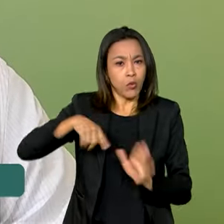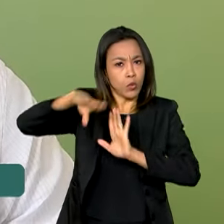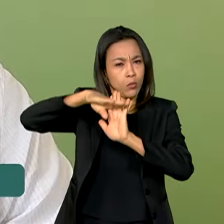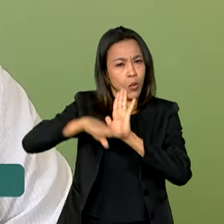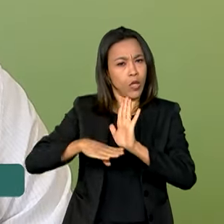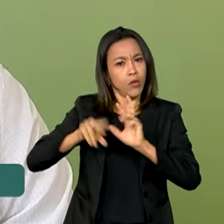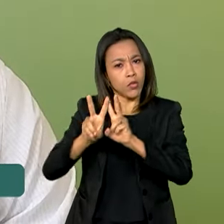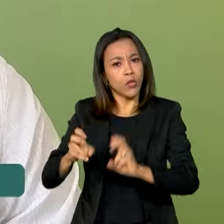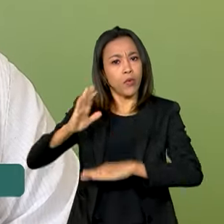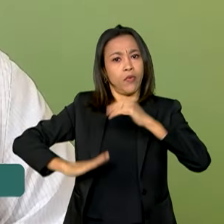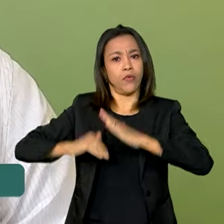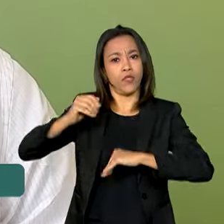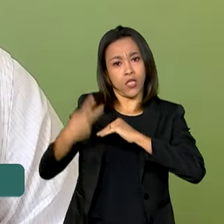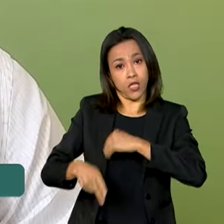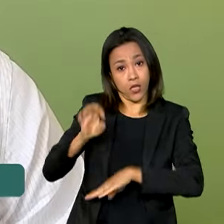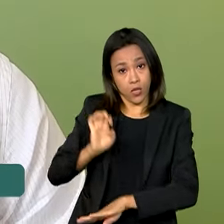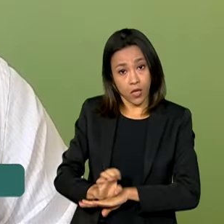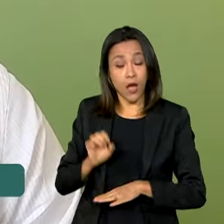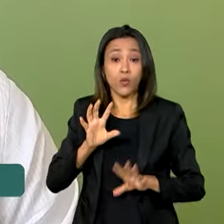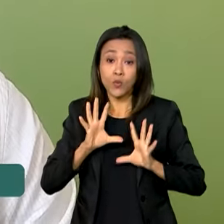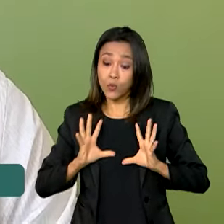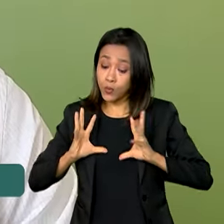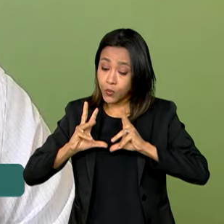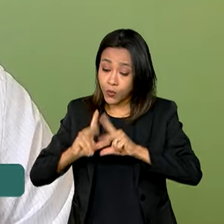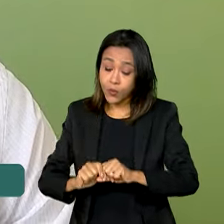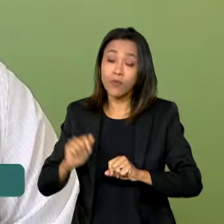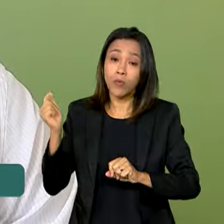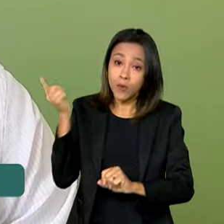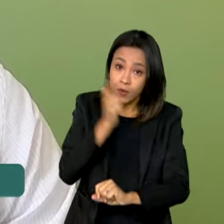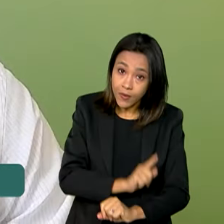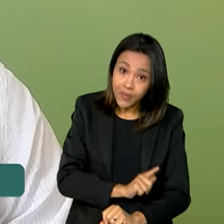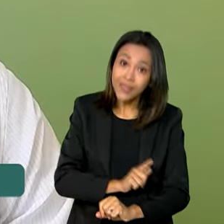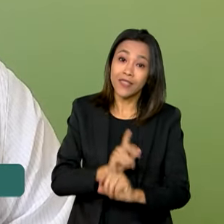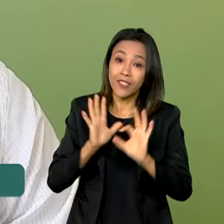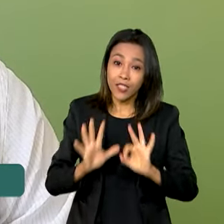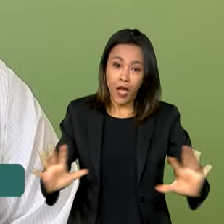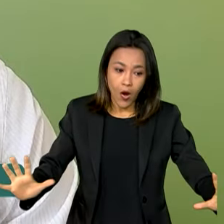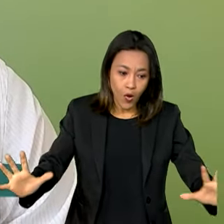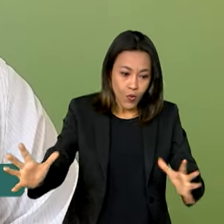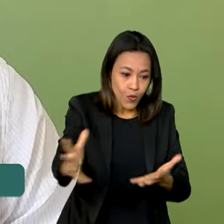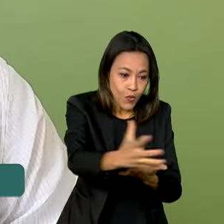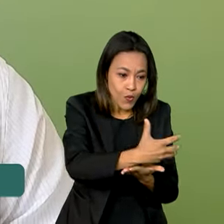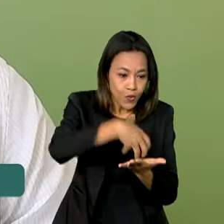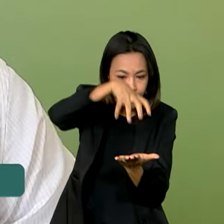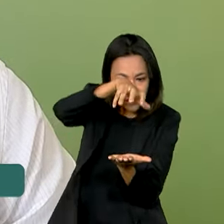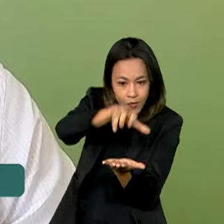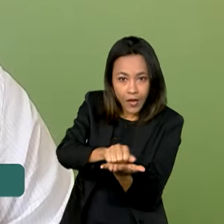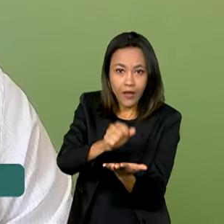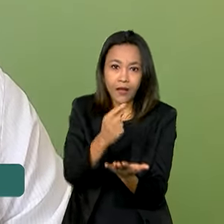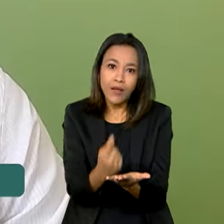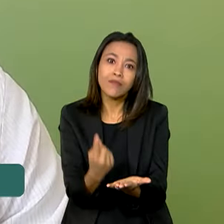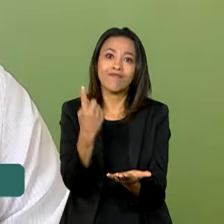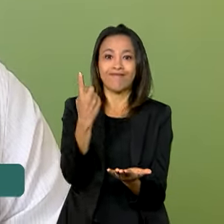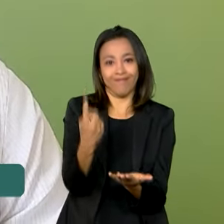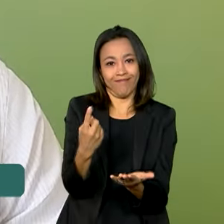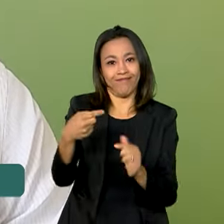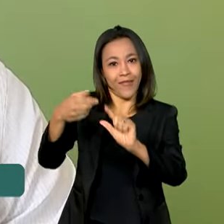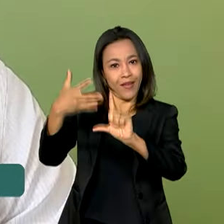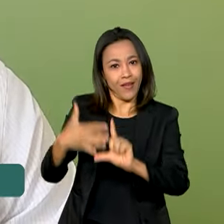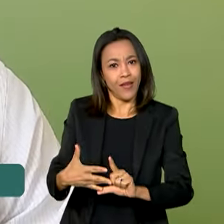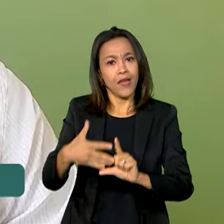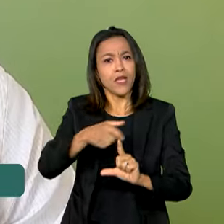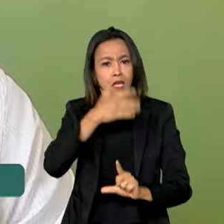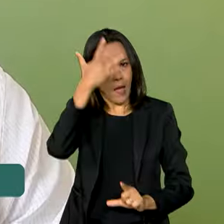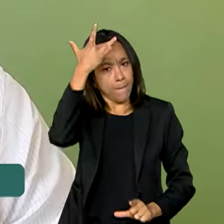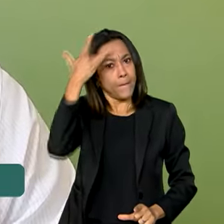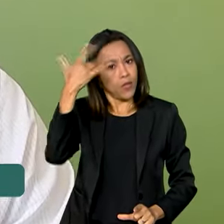educação profissional aqui do Estado, a gente vai conseguir já fazer essa integração em tempo real, permitindo que o cidadão,